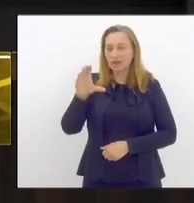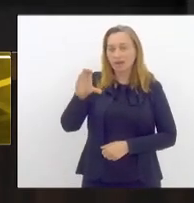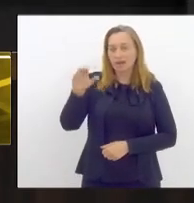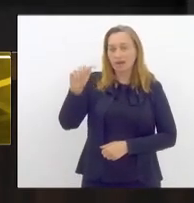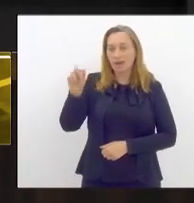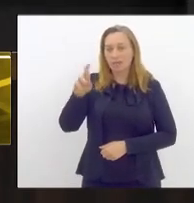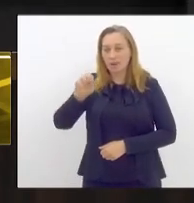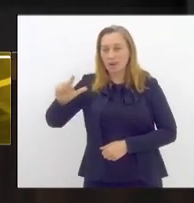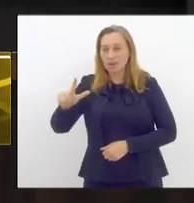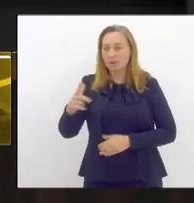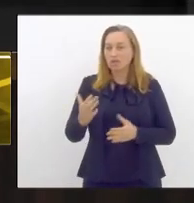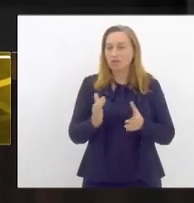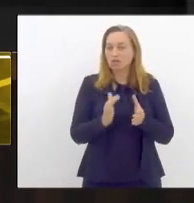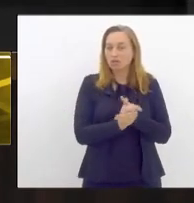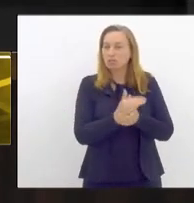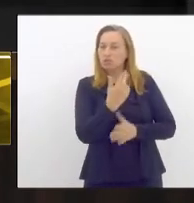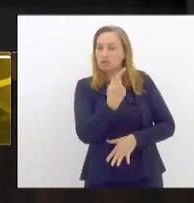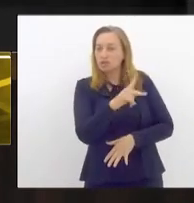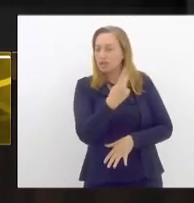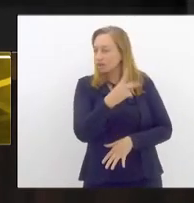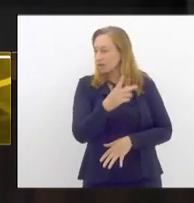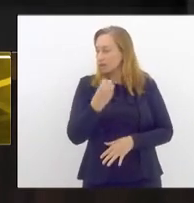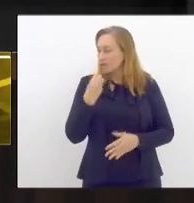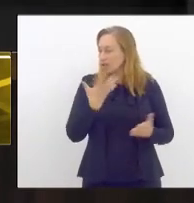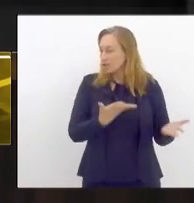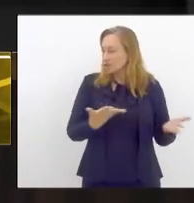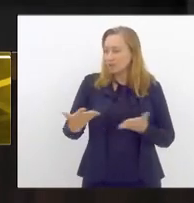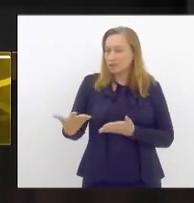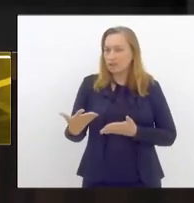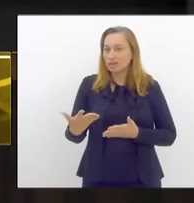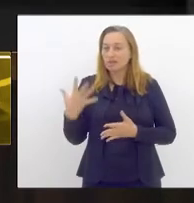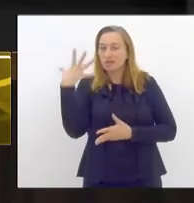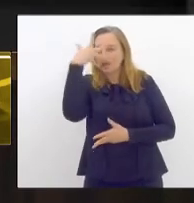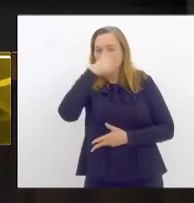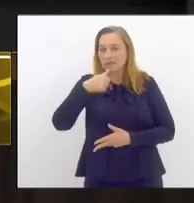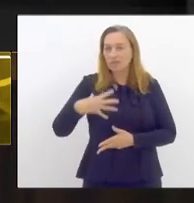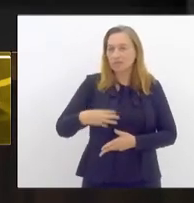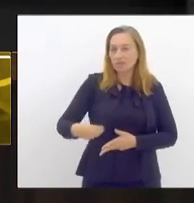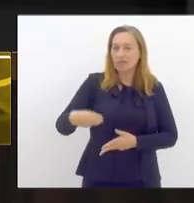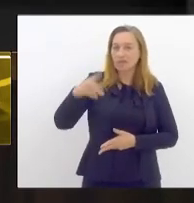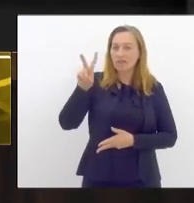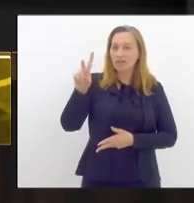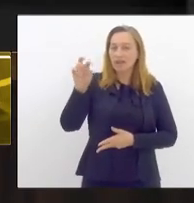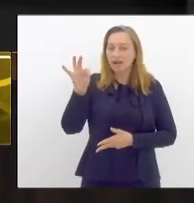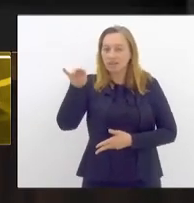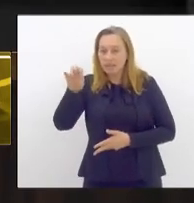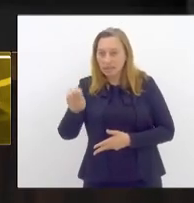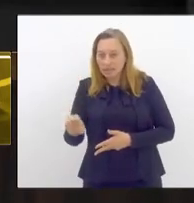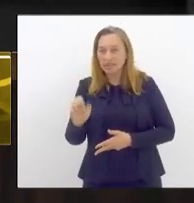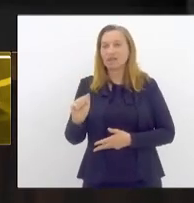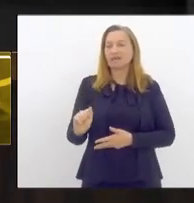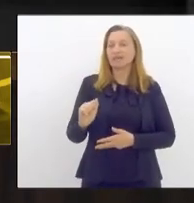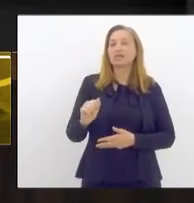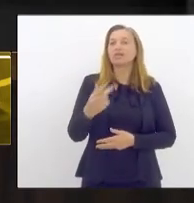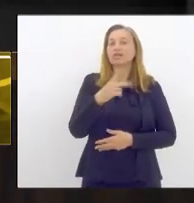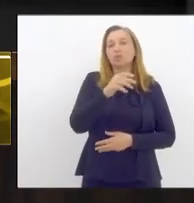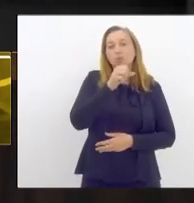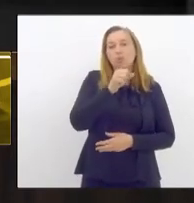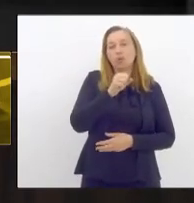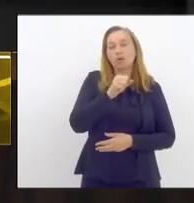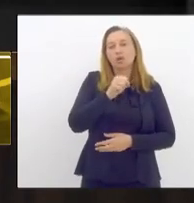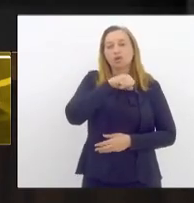homenageado seja muito bem-vinda de sua linda filha Valentina Cabral de sua sogra